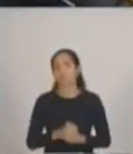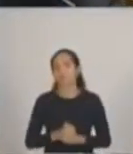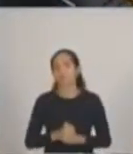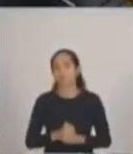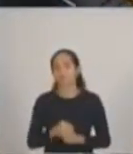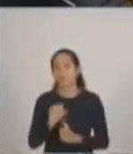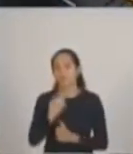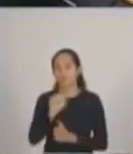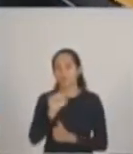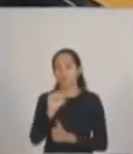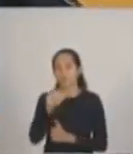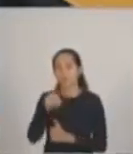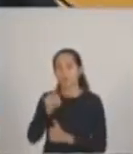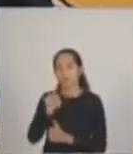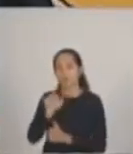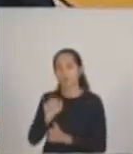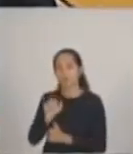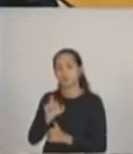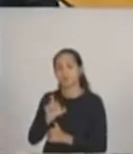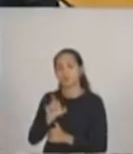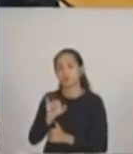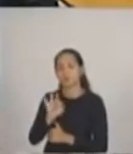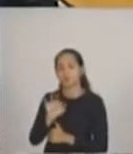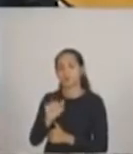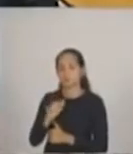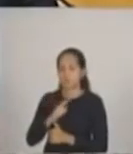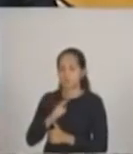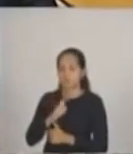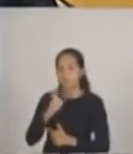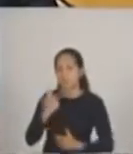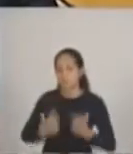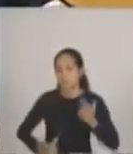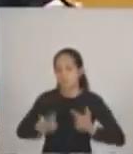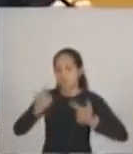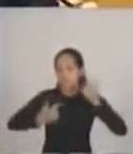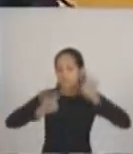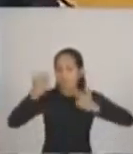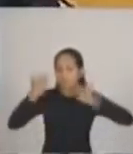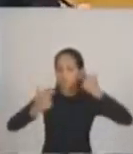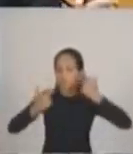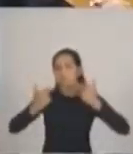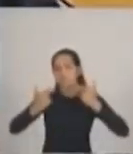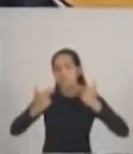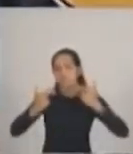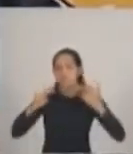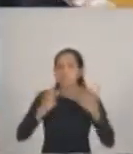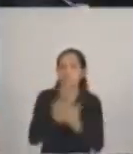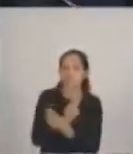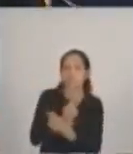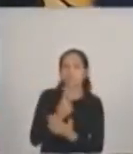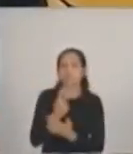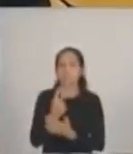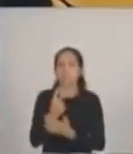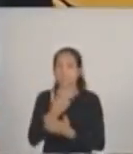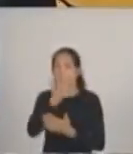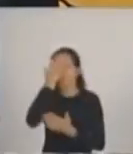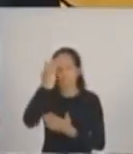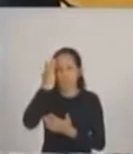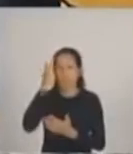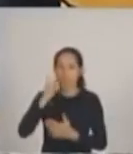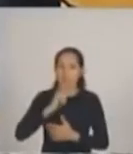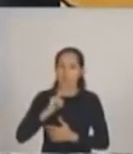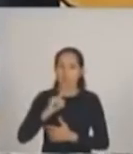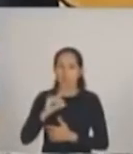Santa Rita, onde existe cirurgia reparadora pós-tumor. Paciente que vai lá,